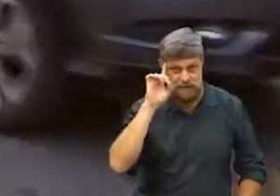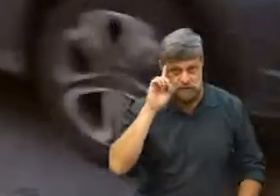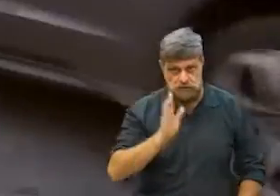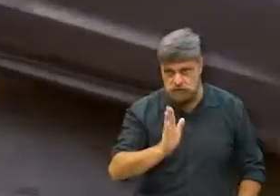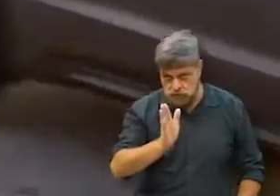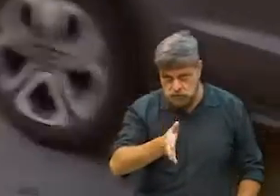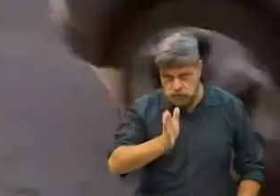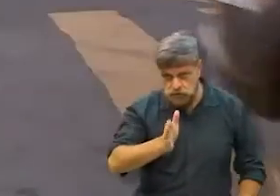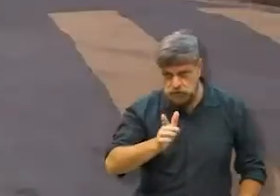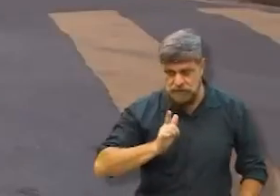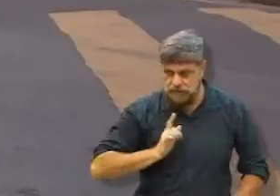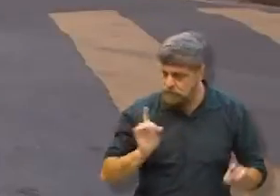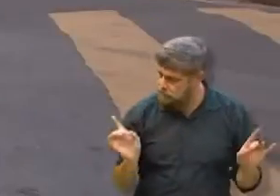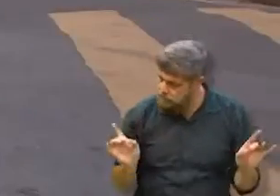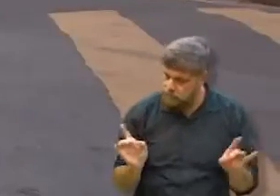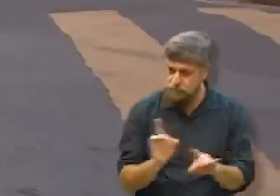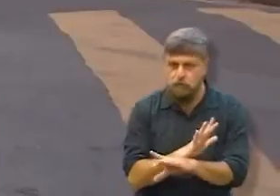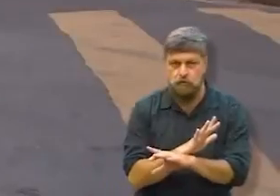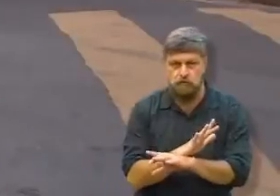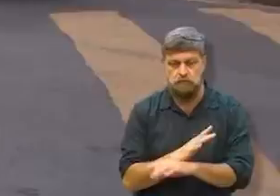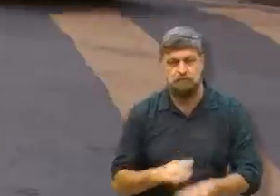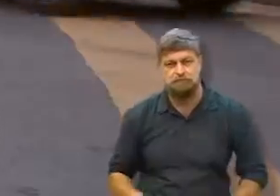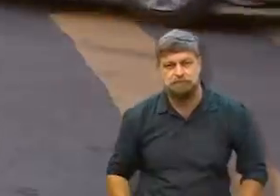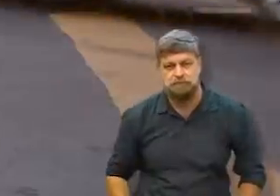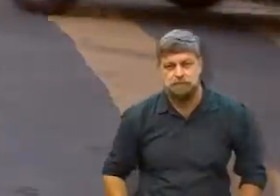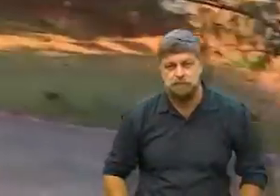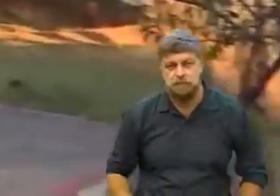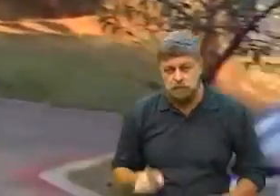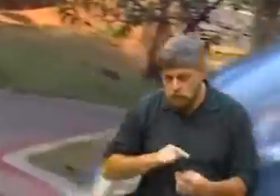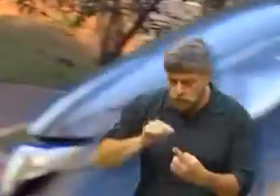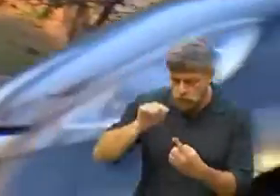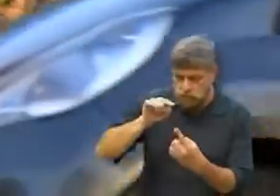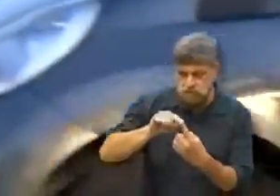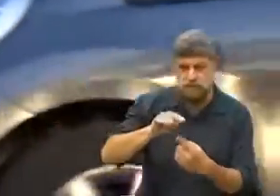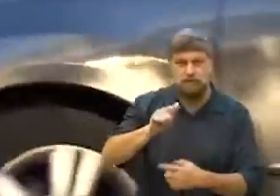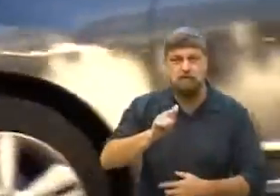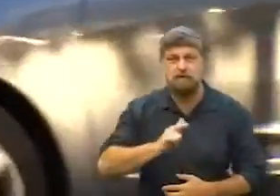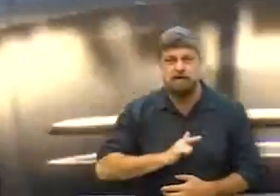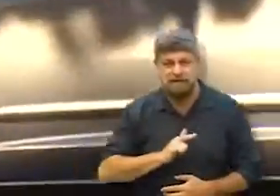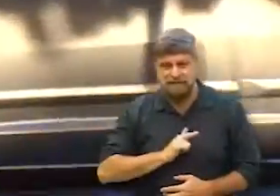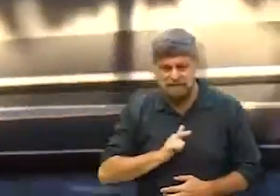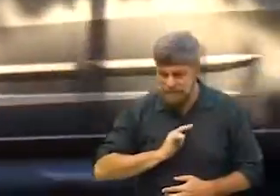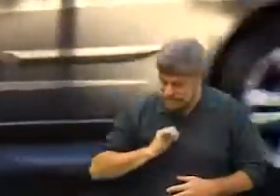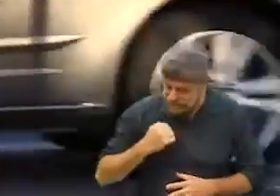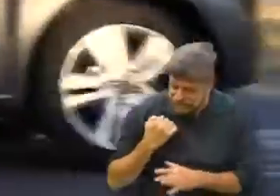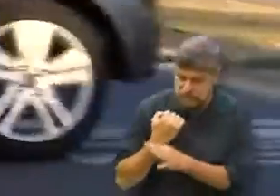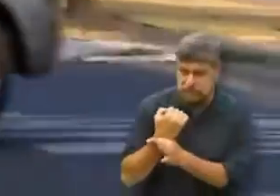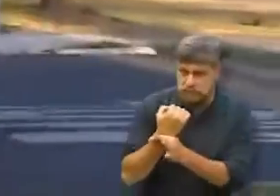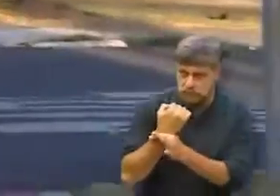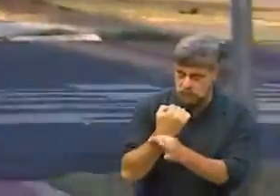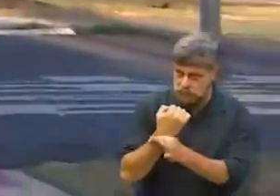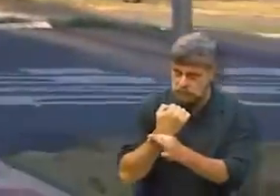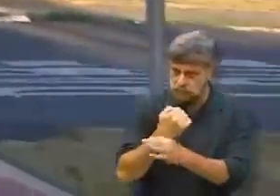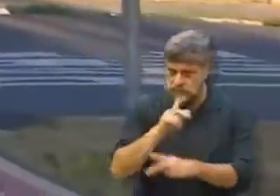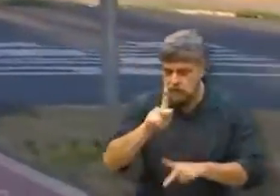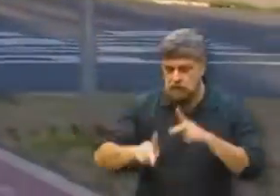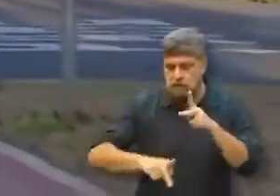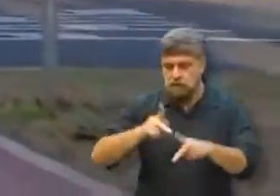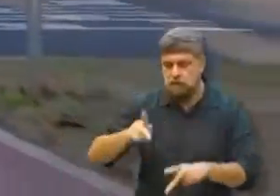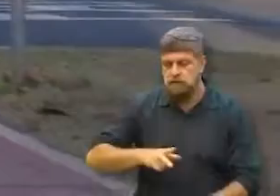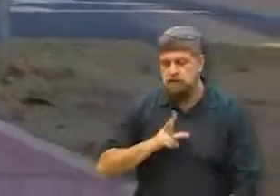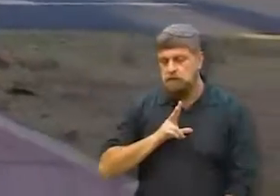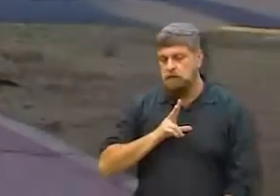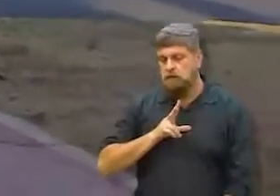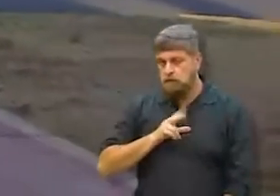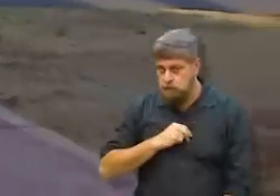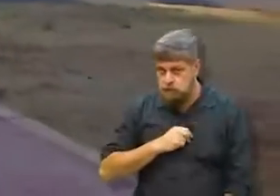dias nós devemos finalizar as obras aqui para levar e trazer mais segurança para a